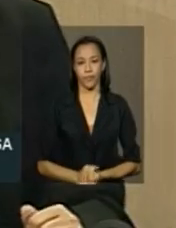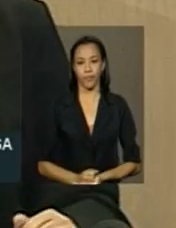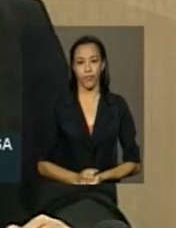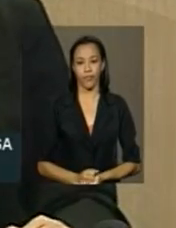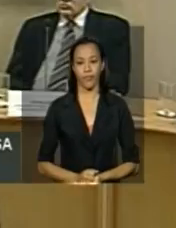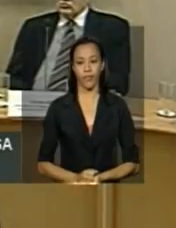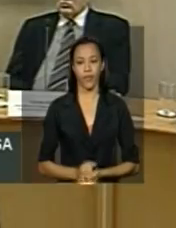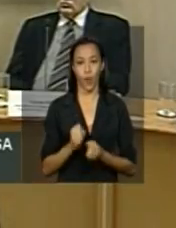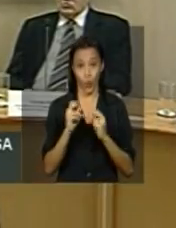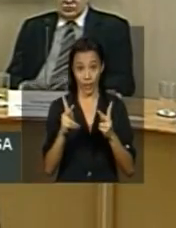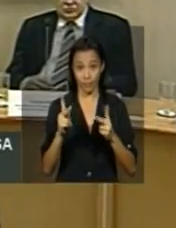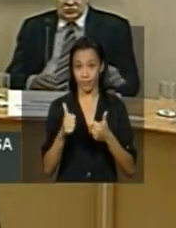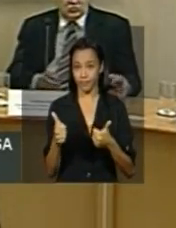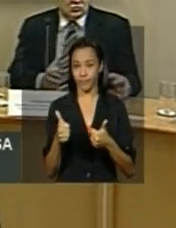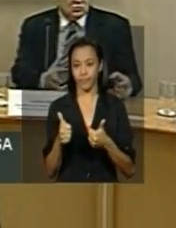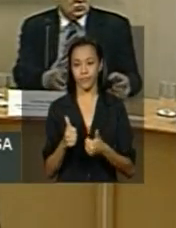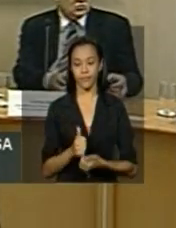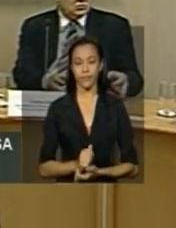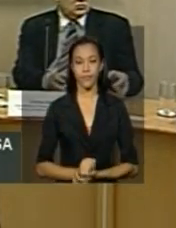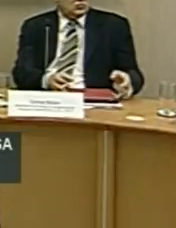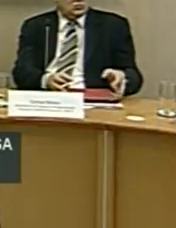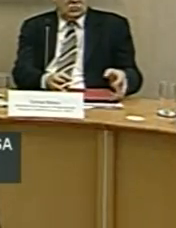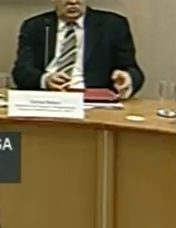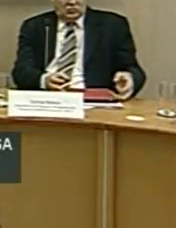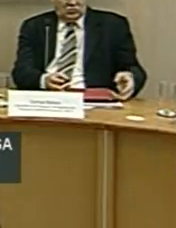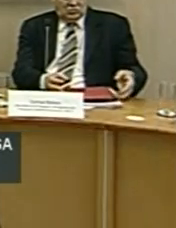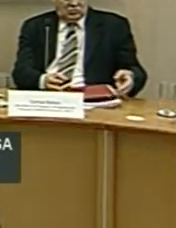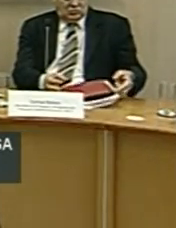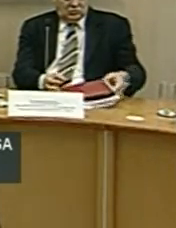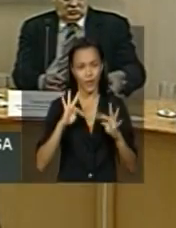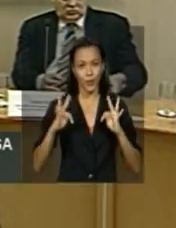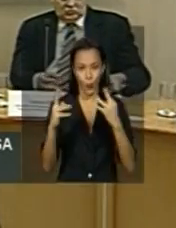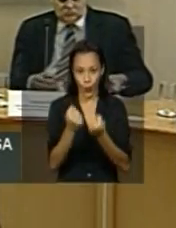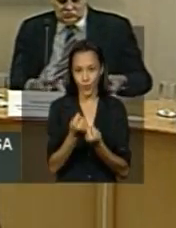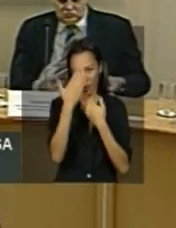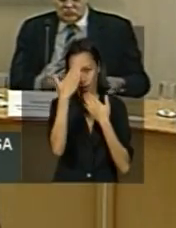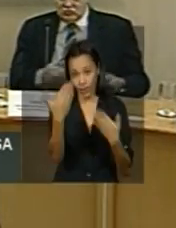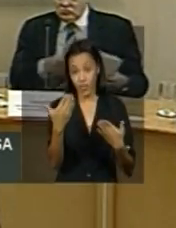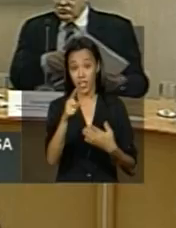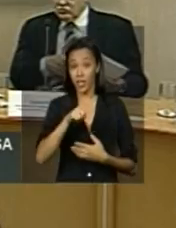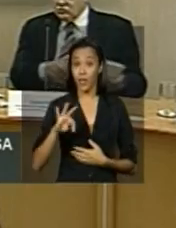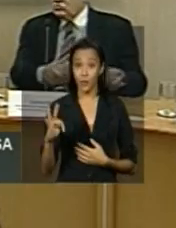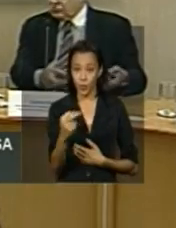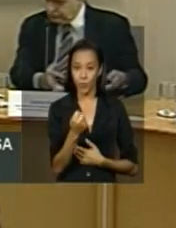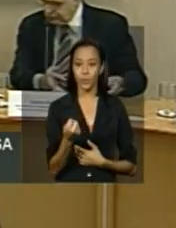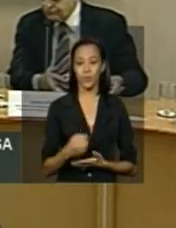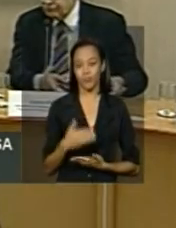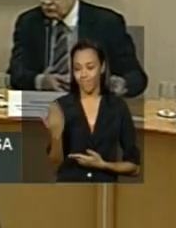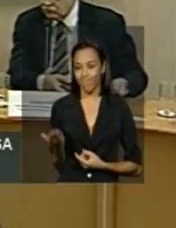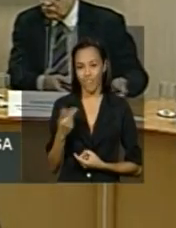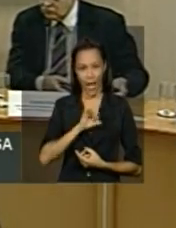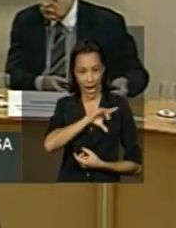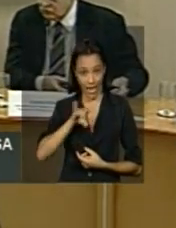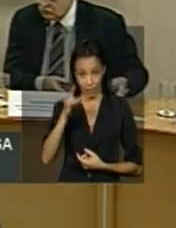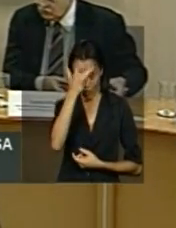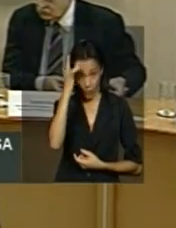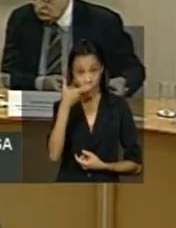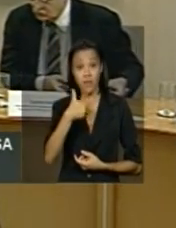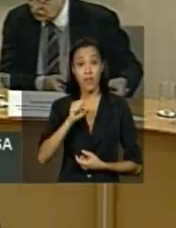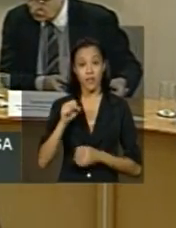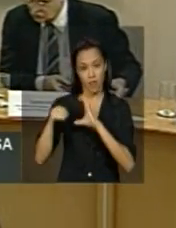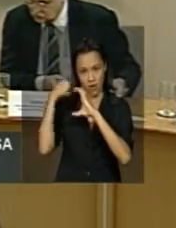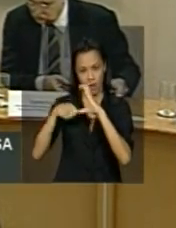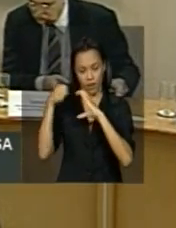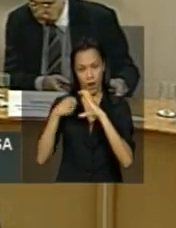obrigada Ok gente fechado fechado muito obrigada a todos eu quero agradecer aqui ao Peron Nobre e quem quiser gravar com o